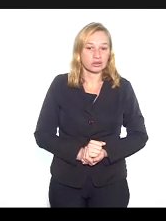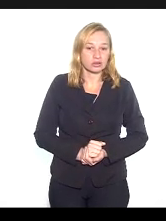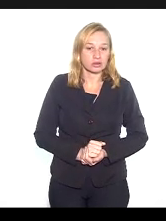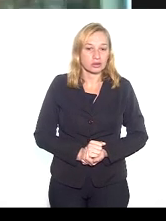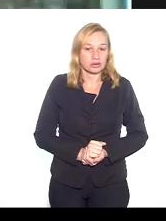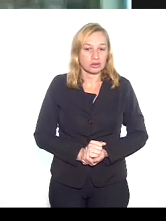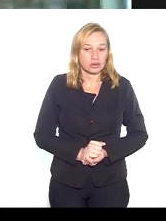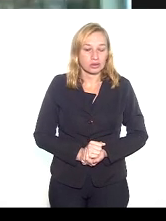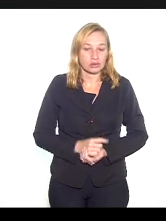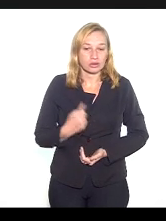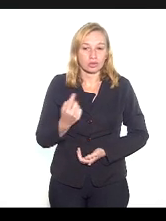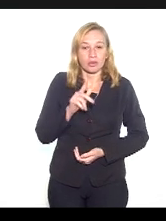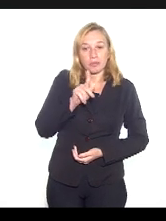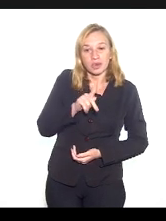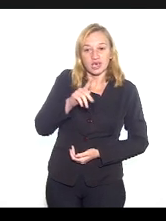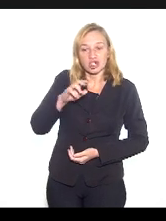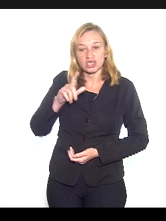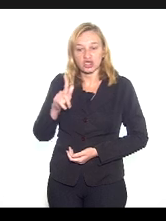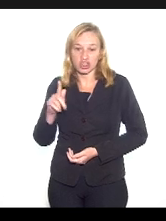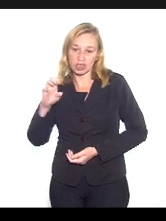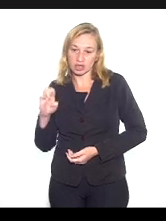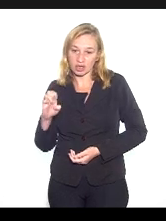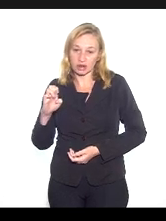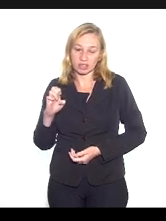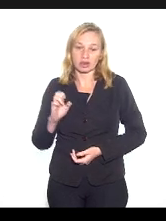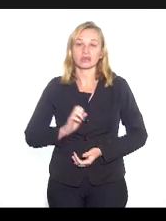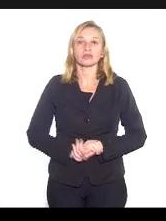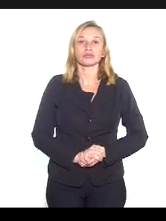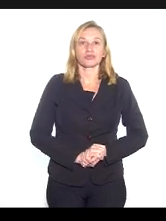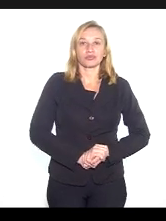nosso PGE, né?